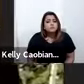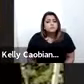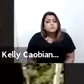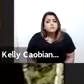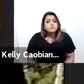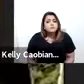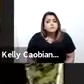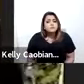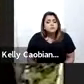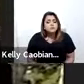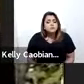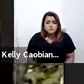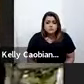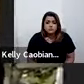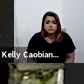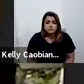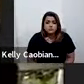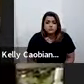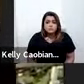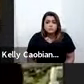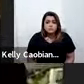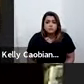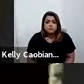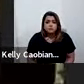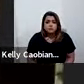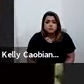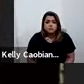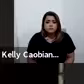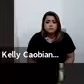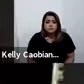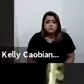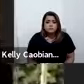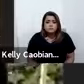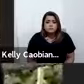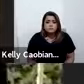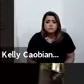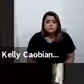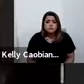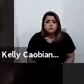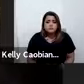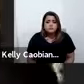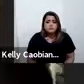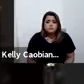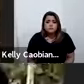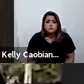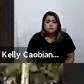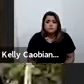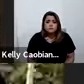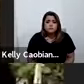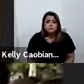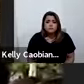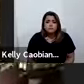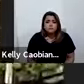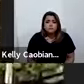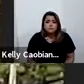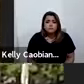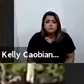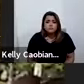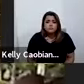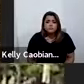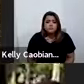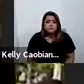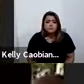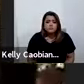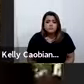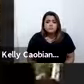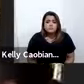casa. Porque essa é a história da construção. E daqui para frente, o trabalhador que acreditar